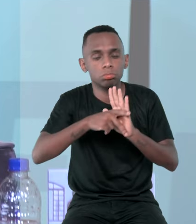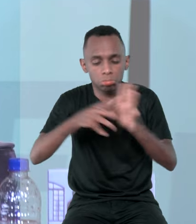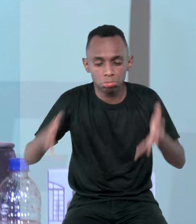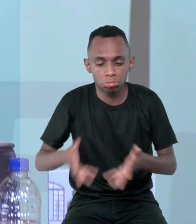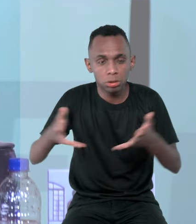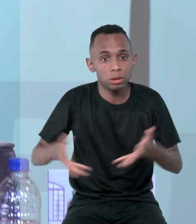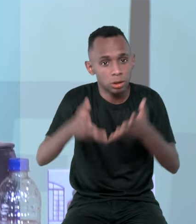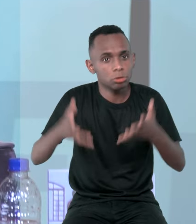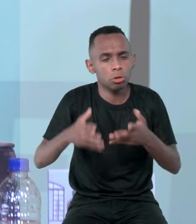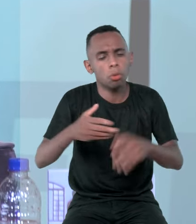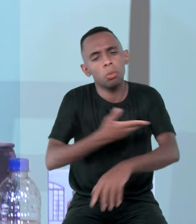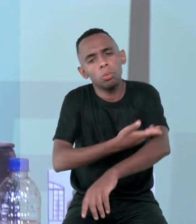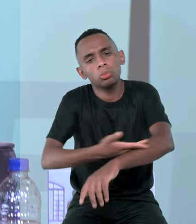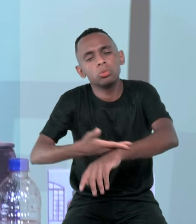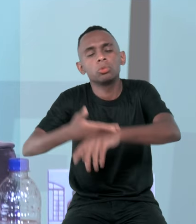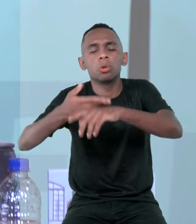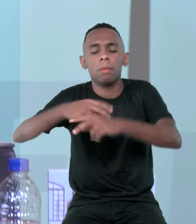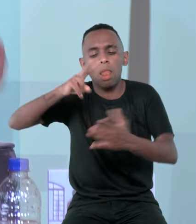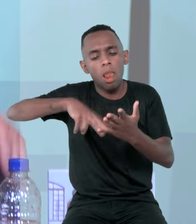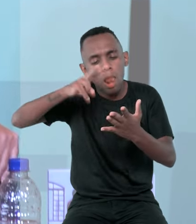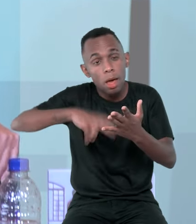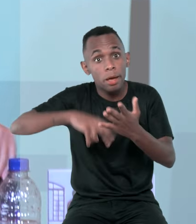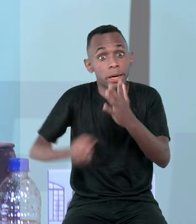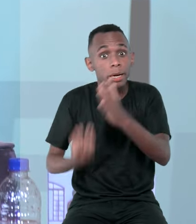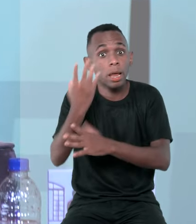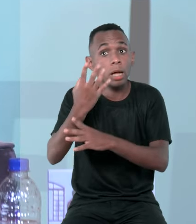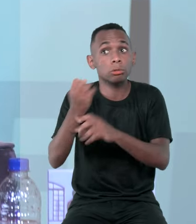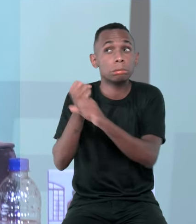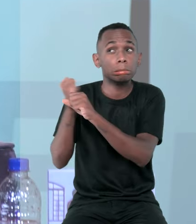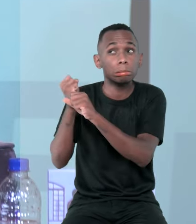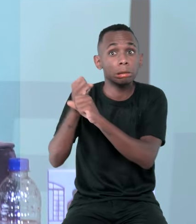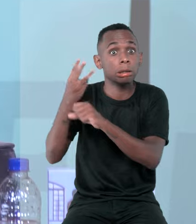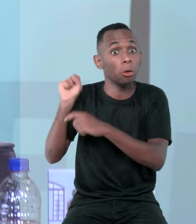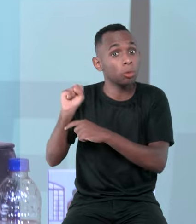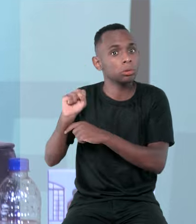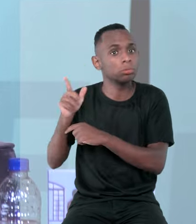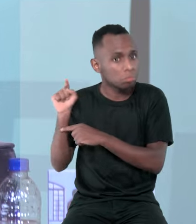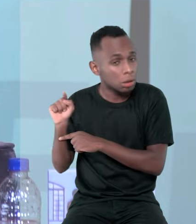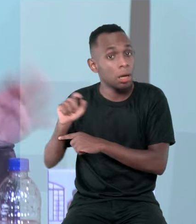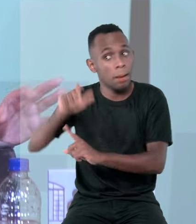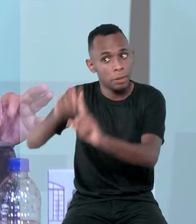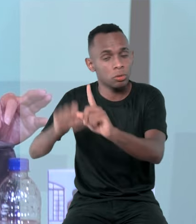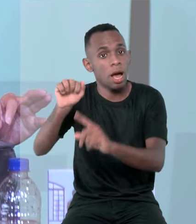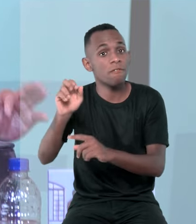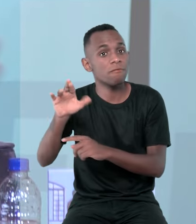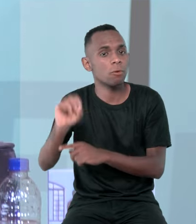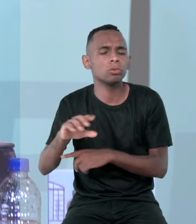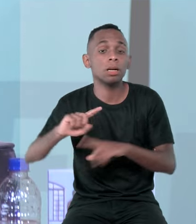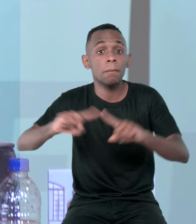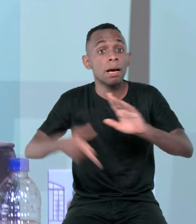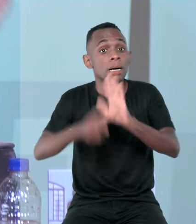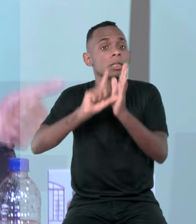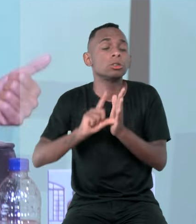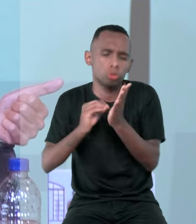de incentivo ao hábito de leitura criado há 38 anos pelo Afonso Borges. Antes da gente começar, eu